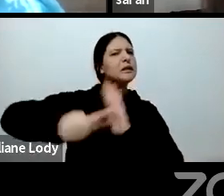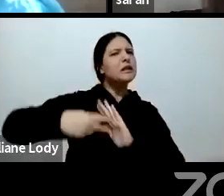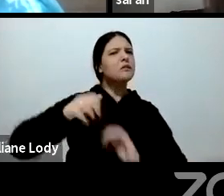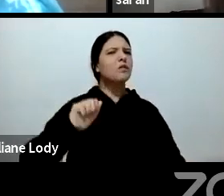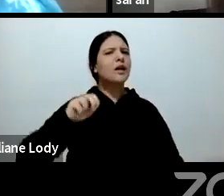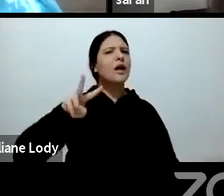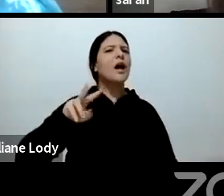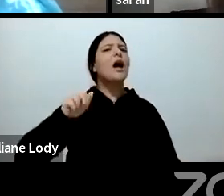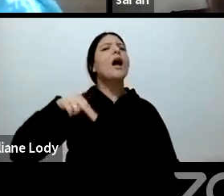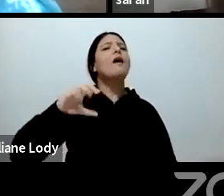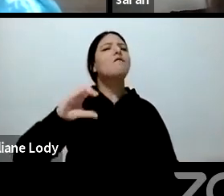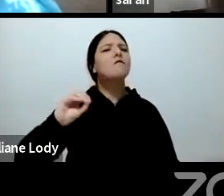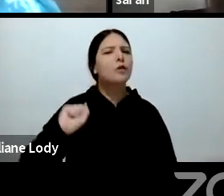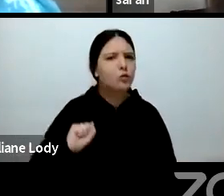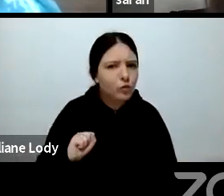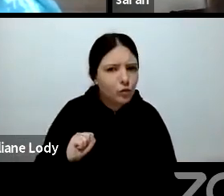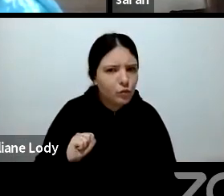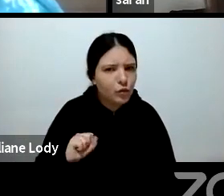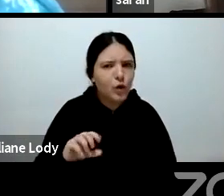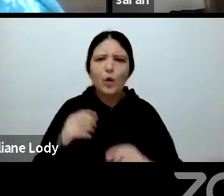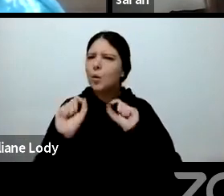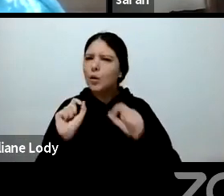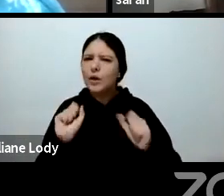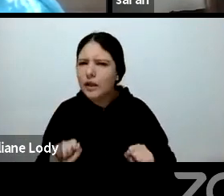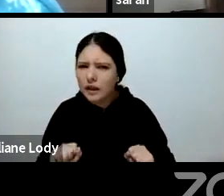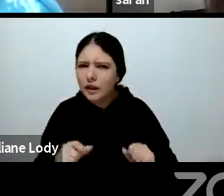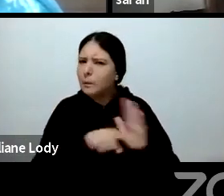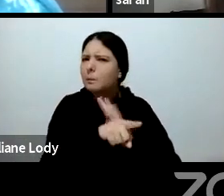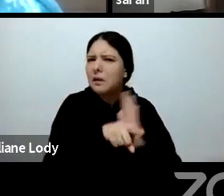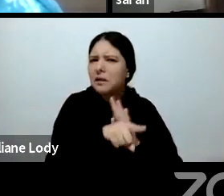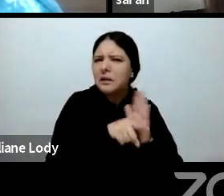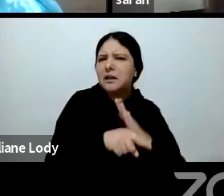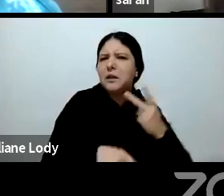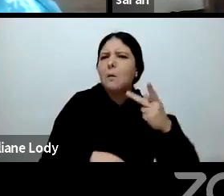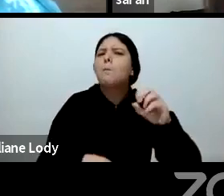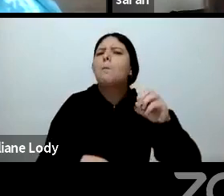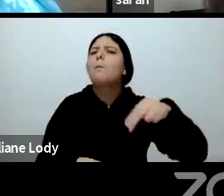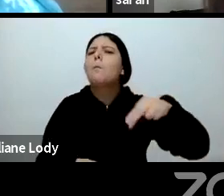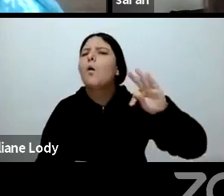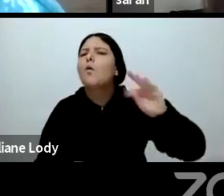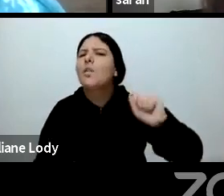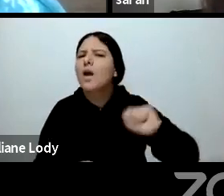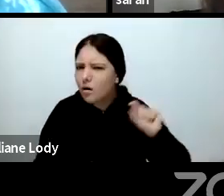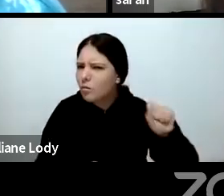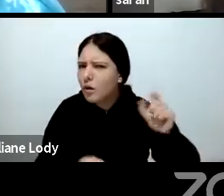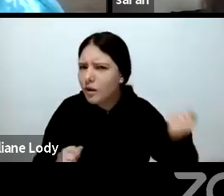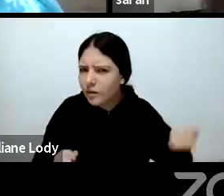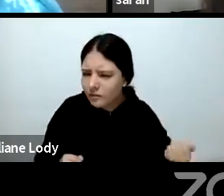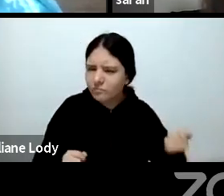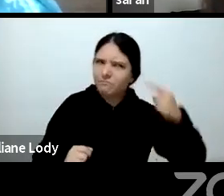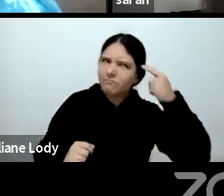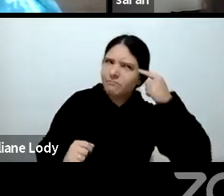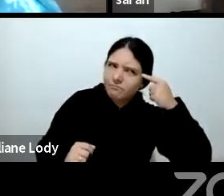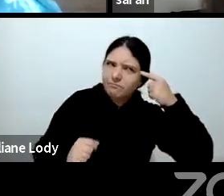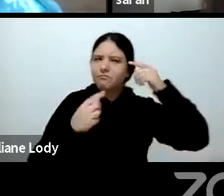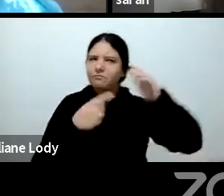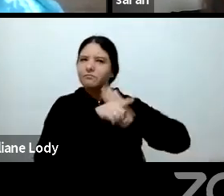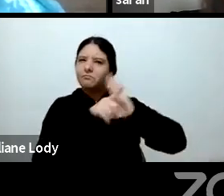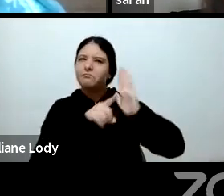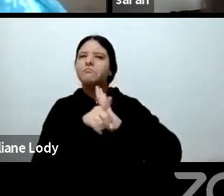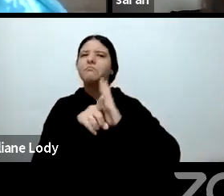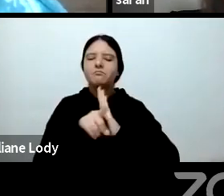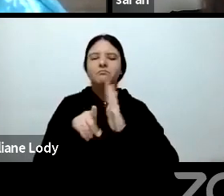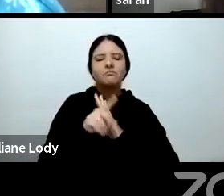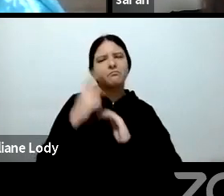que é uma pesquisa de ponta, né? Essas foram as perguntas que a gente começou a se